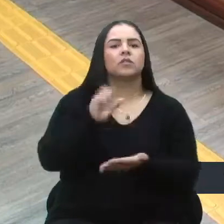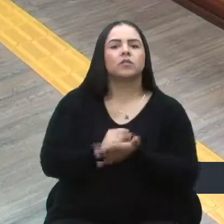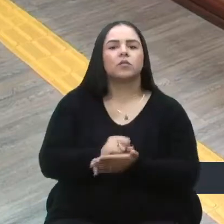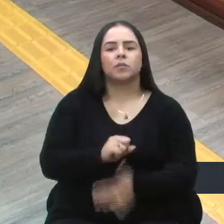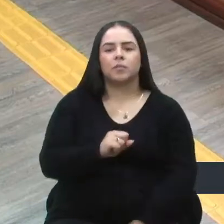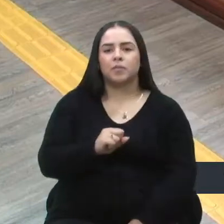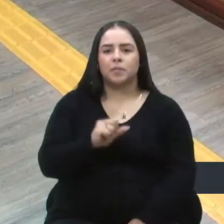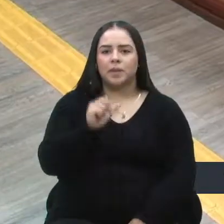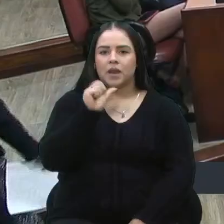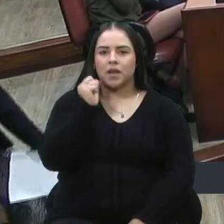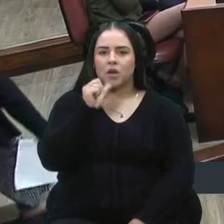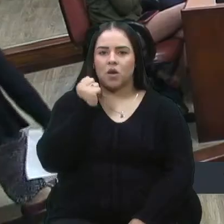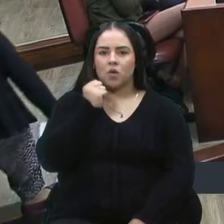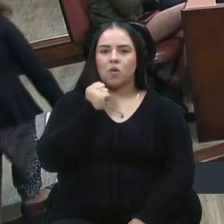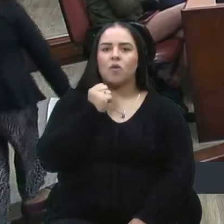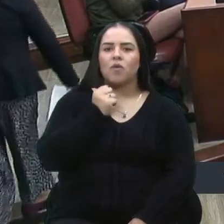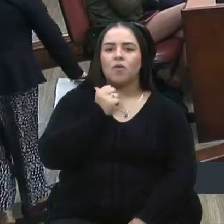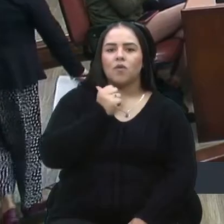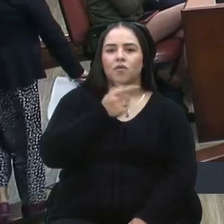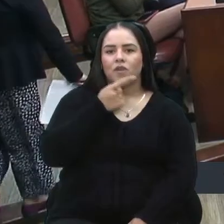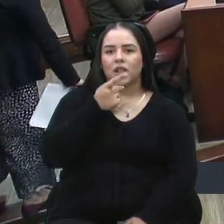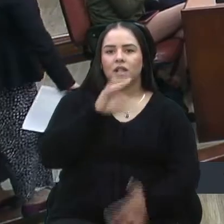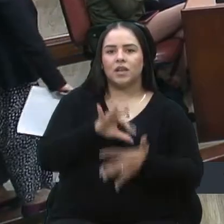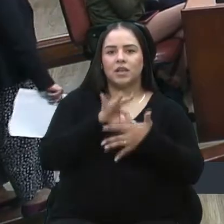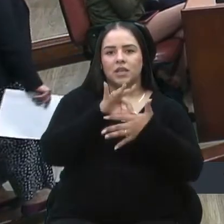o coração de líder É bancado podemos